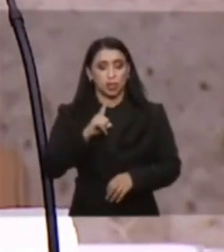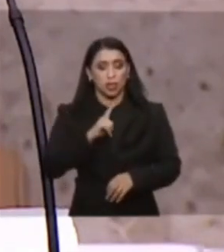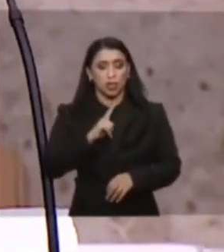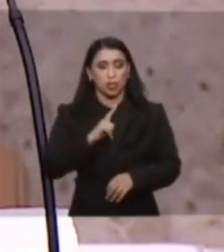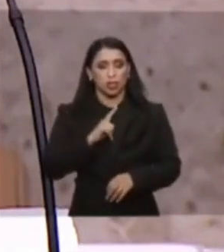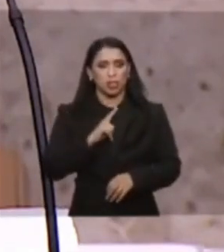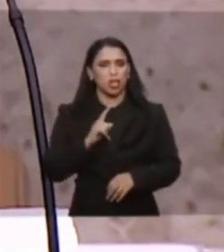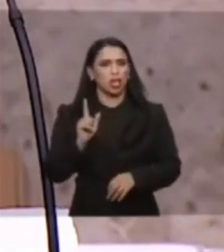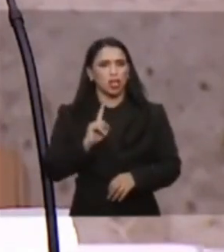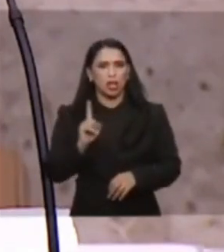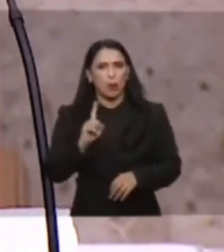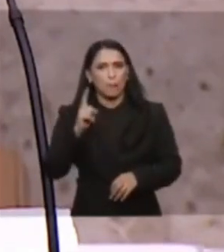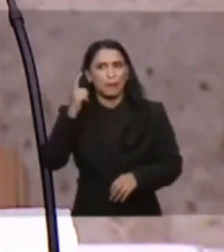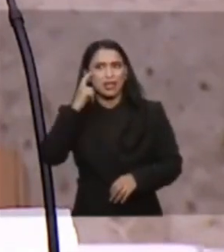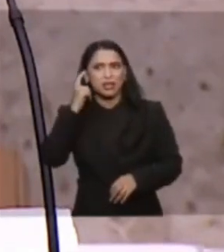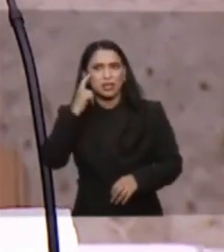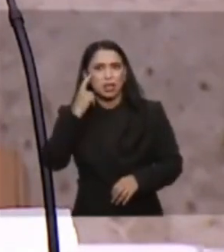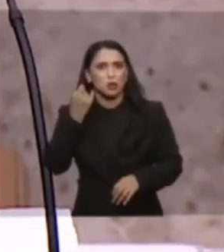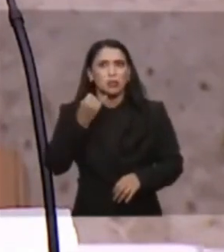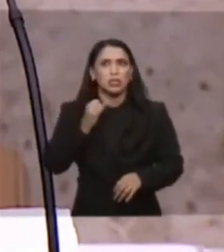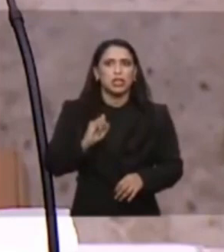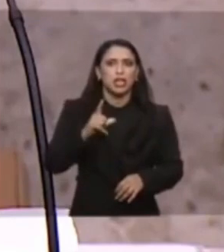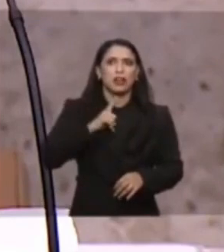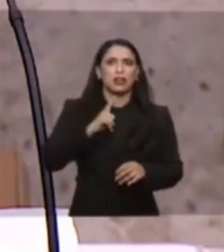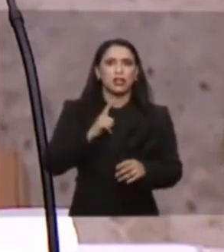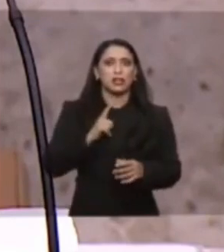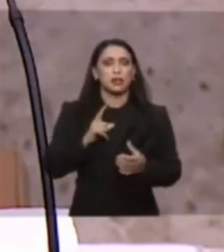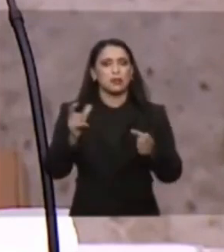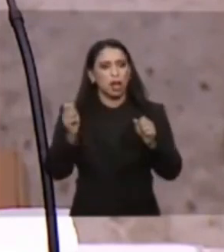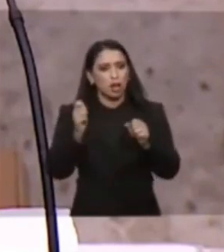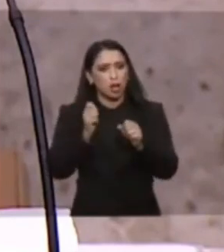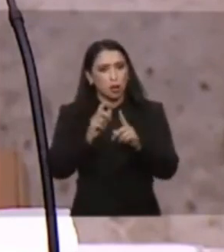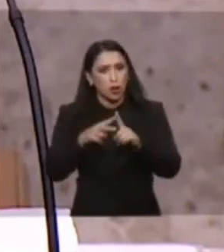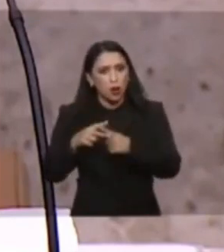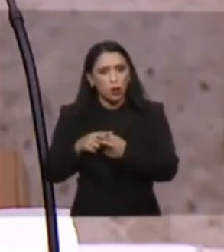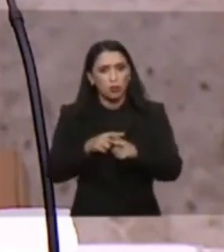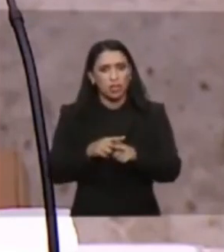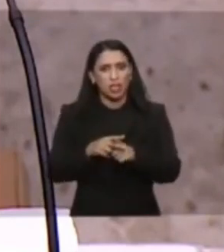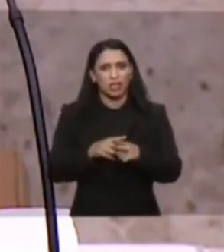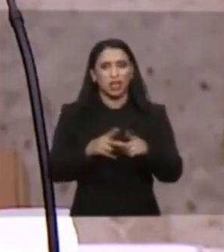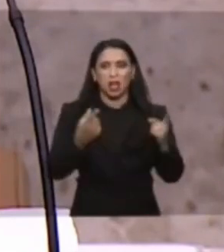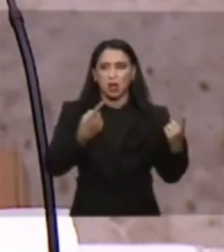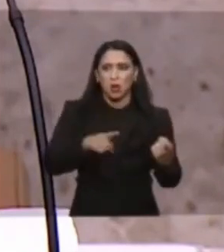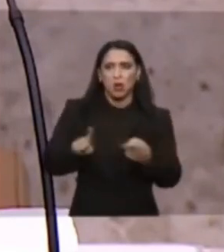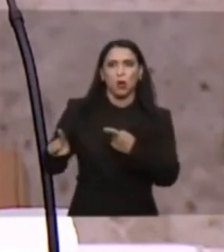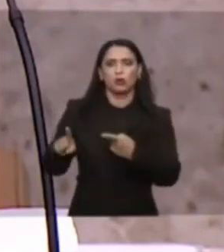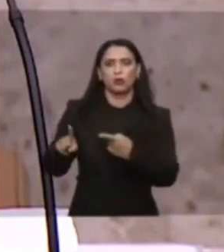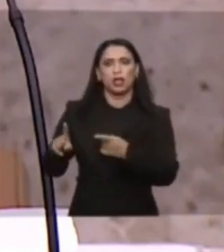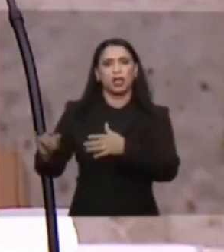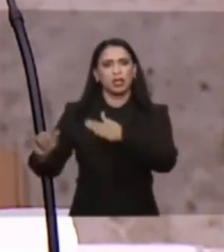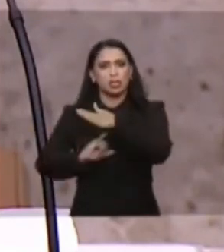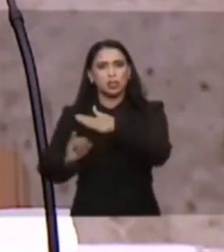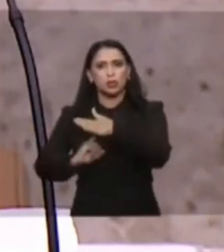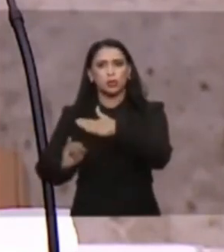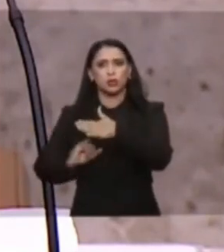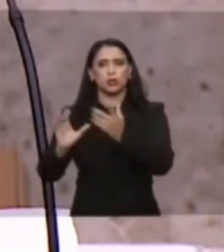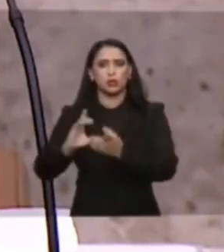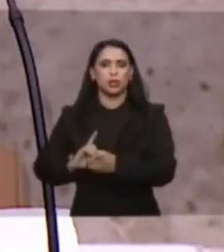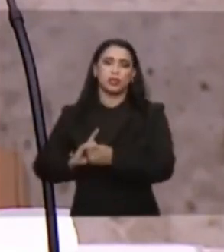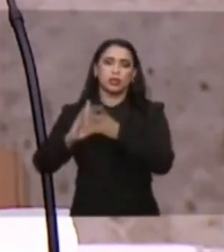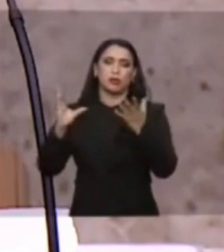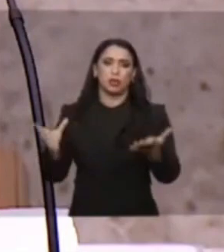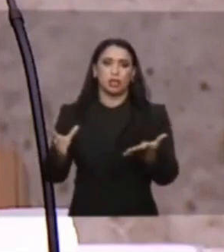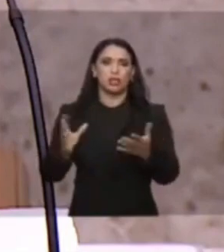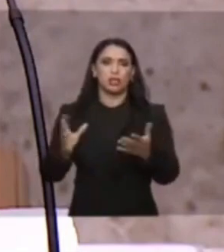qualquer hesitação, aos atos de violência contra as instituições democráticas. E esta resposta